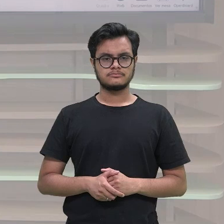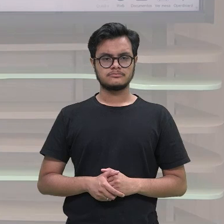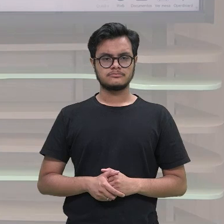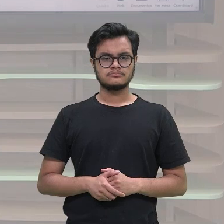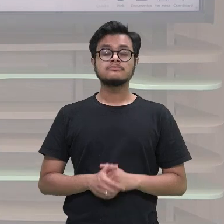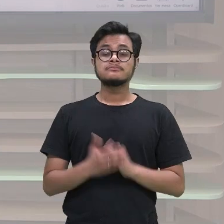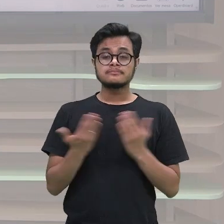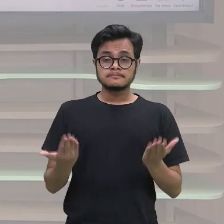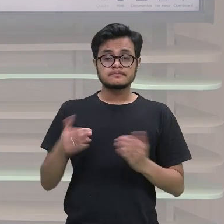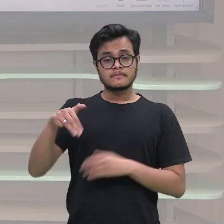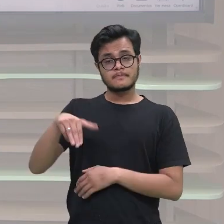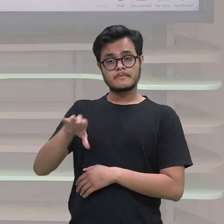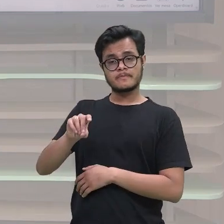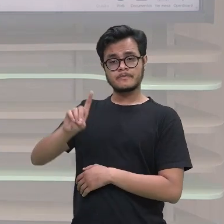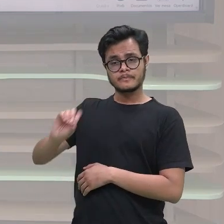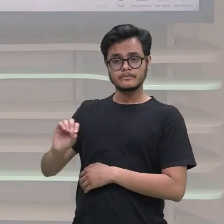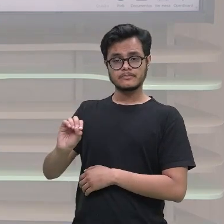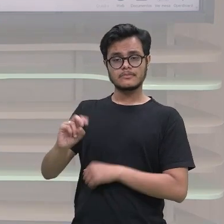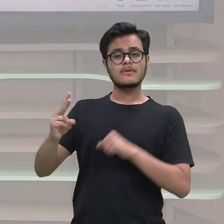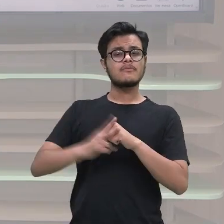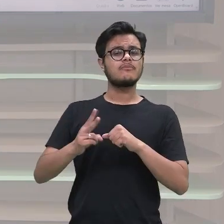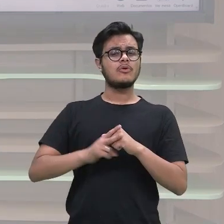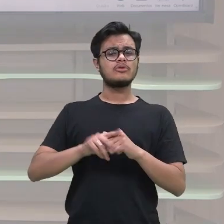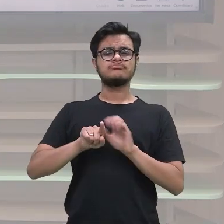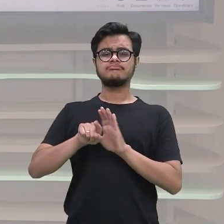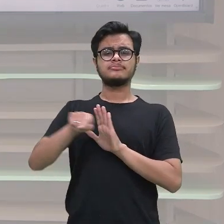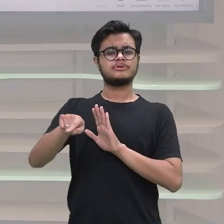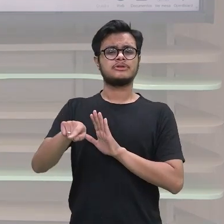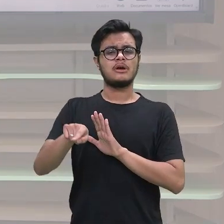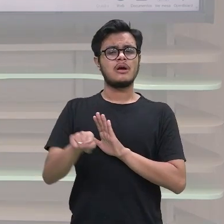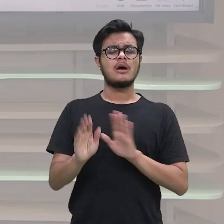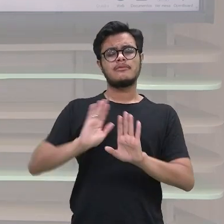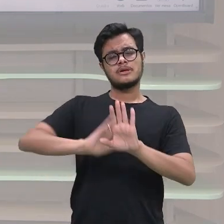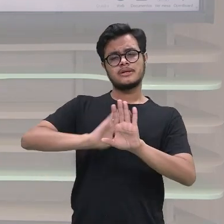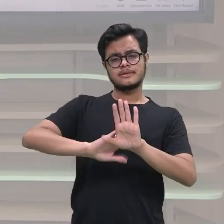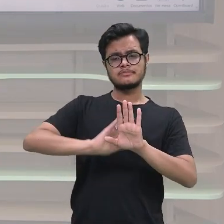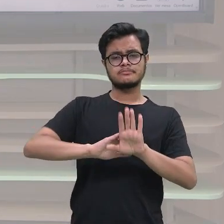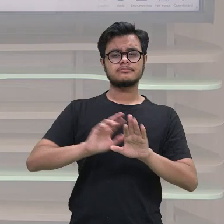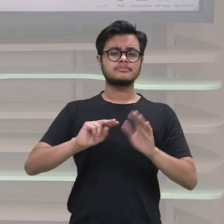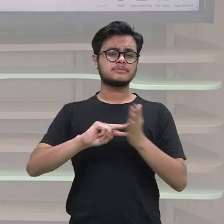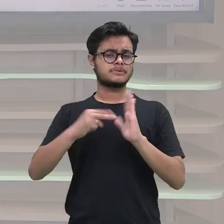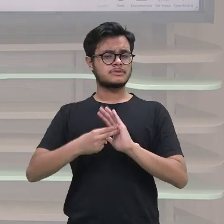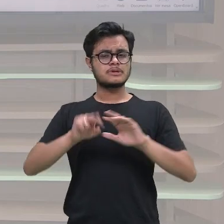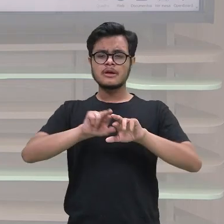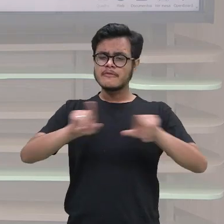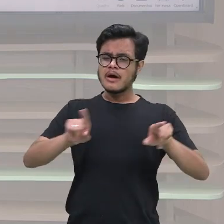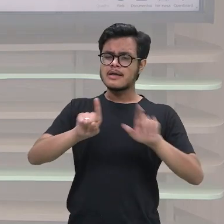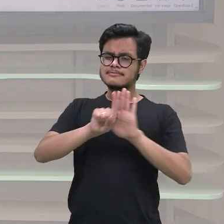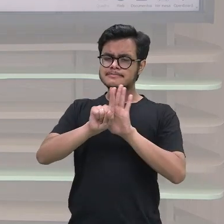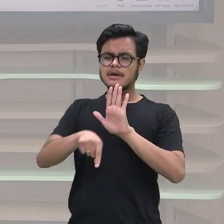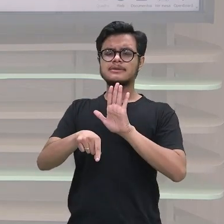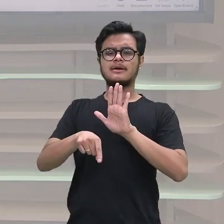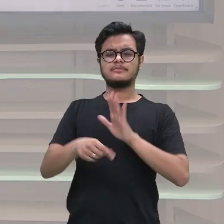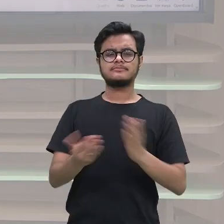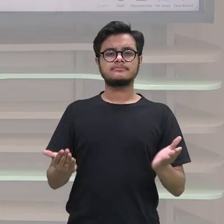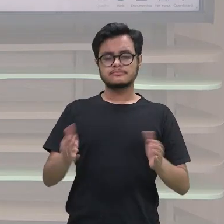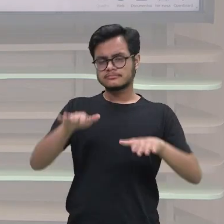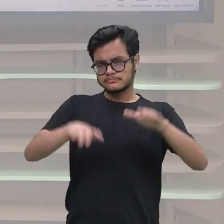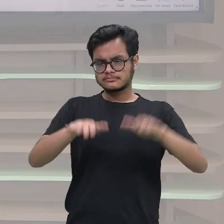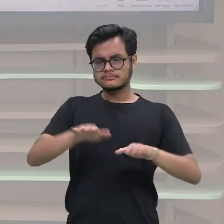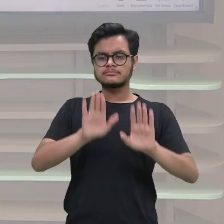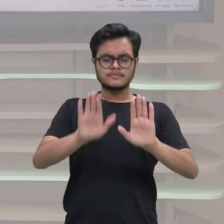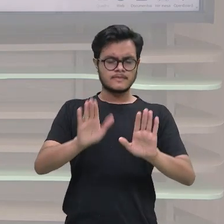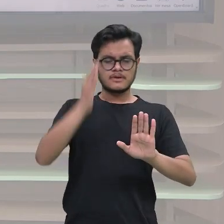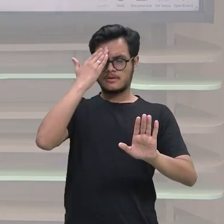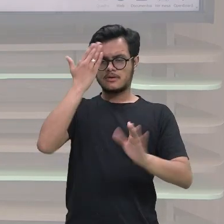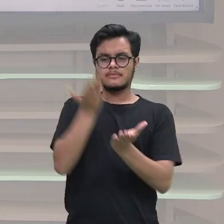o modo dele, modo indicativo, modo subjuntivo, modo imperativo. Então daqui a pouquinho nós vamos